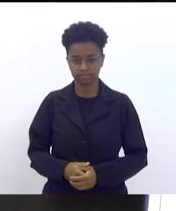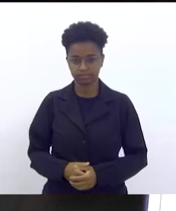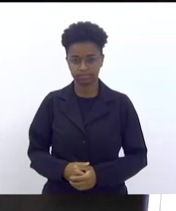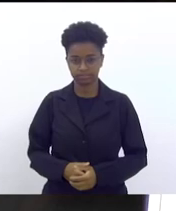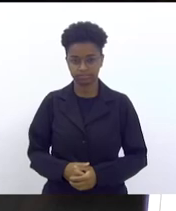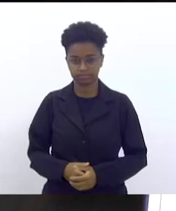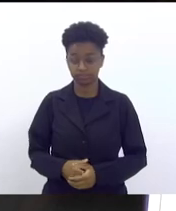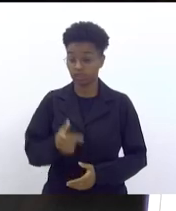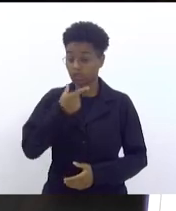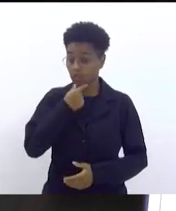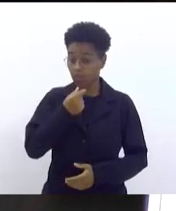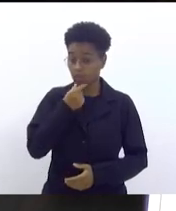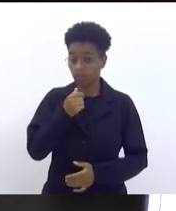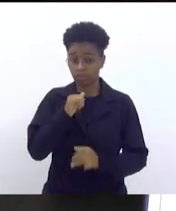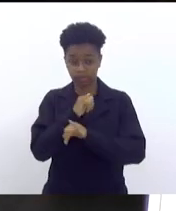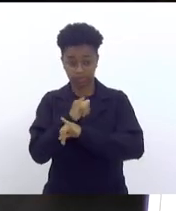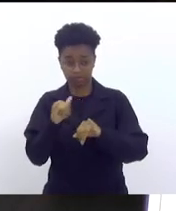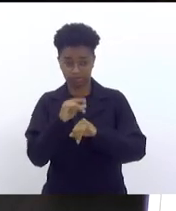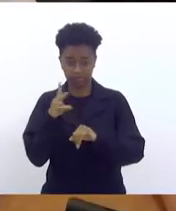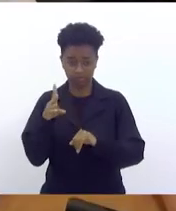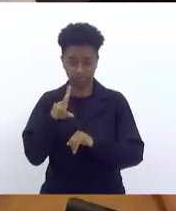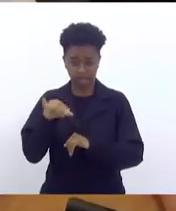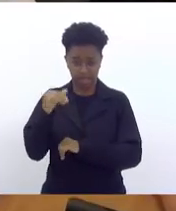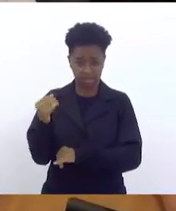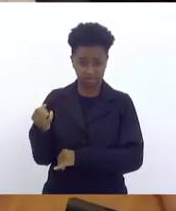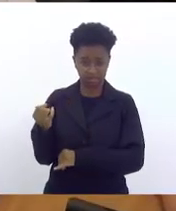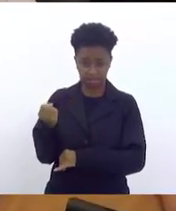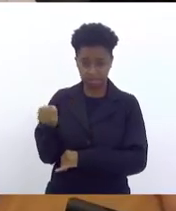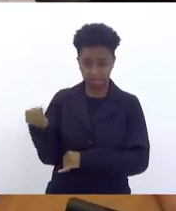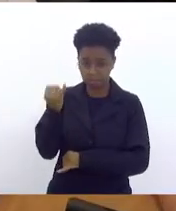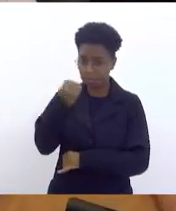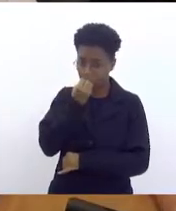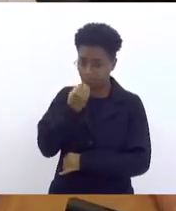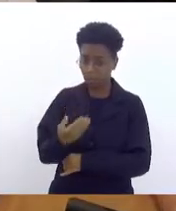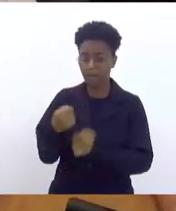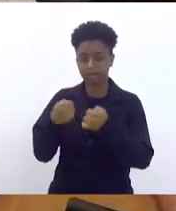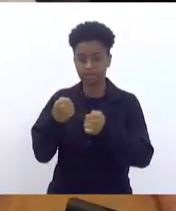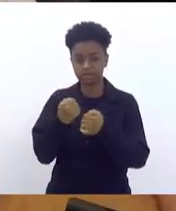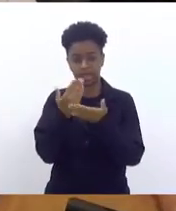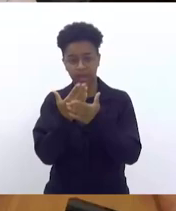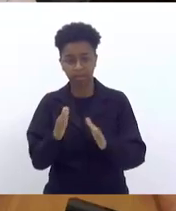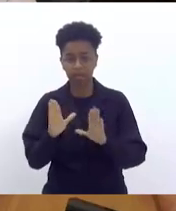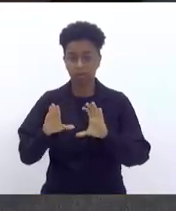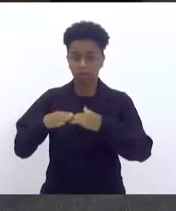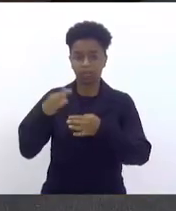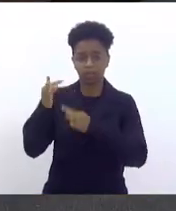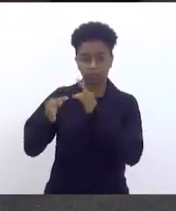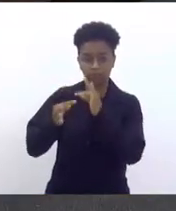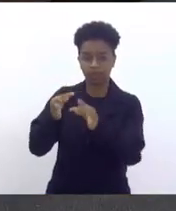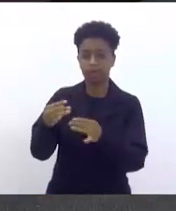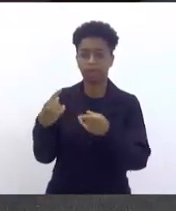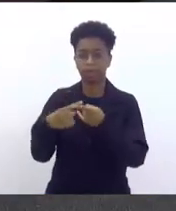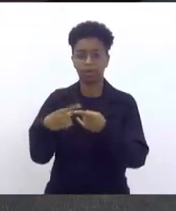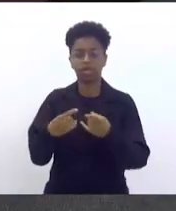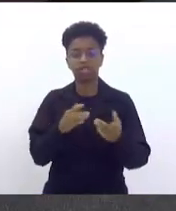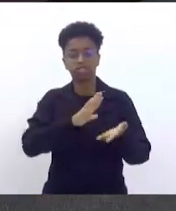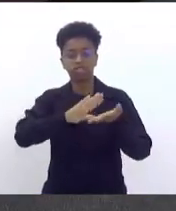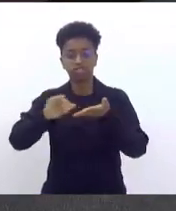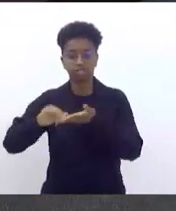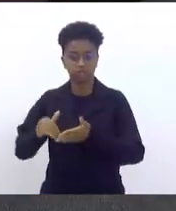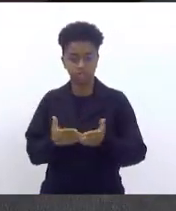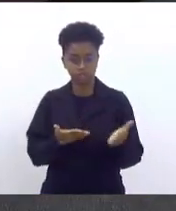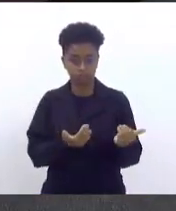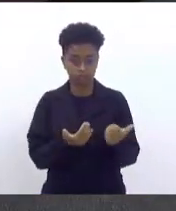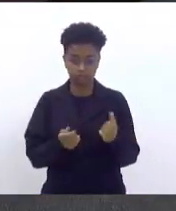e vem um homem dizer que vai valer a pena que tem que acabar a comunidade terapêutica que tá tirando esta juventude da droga e